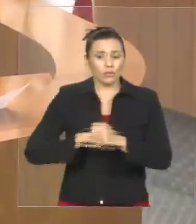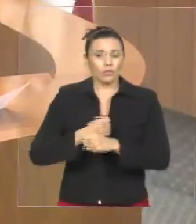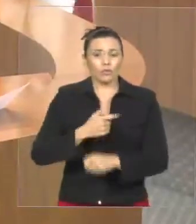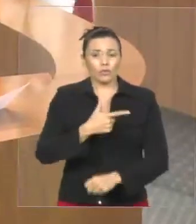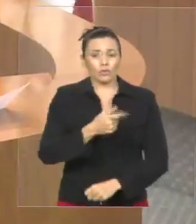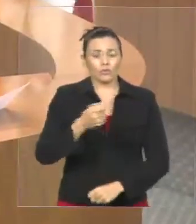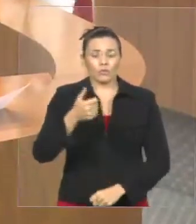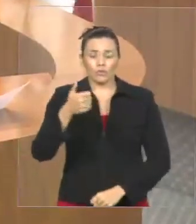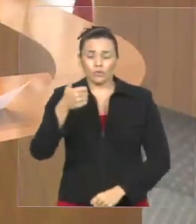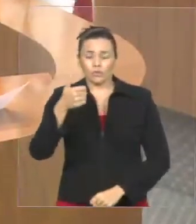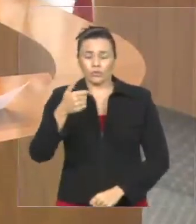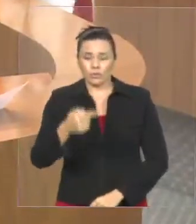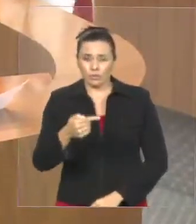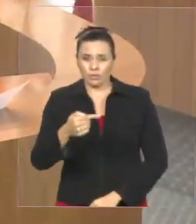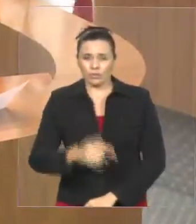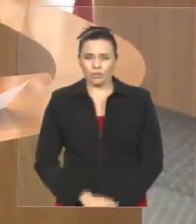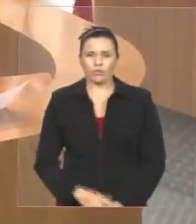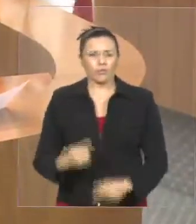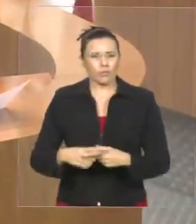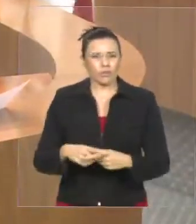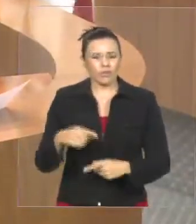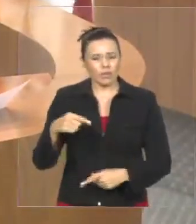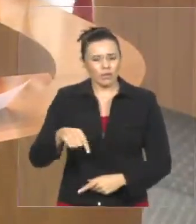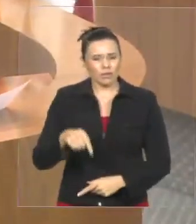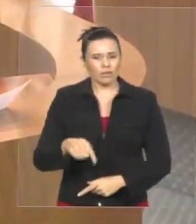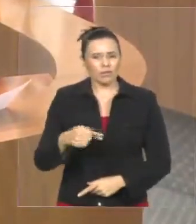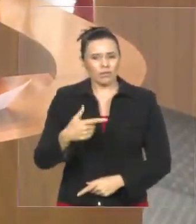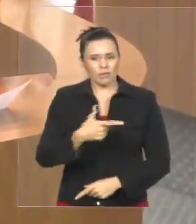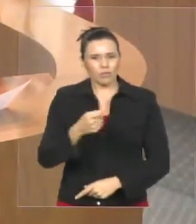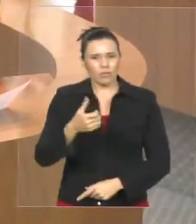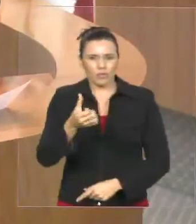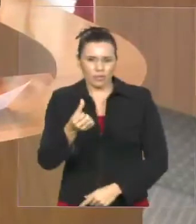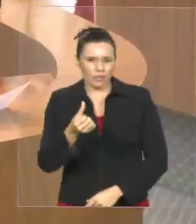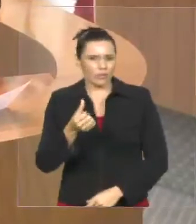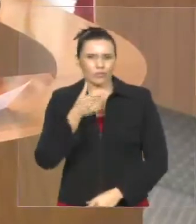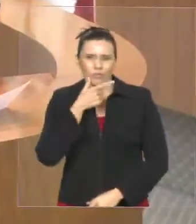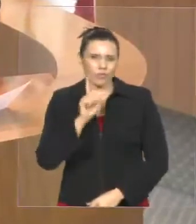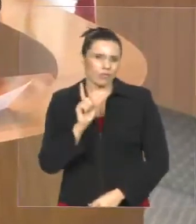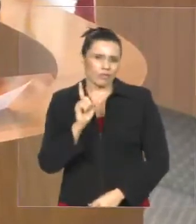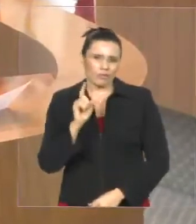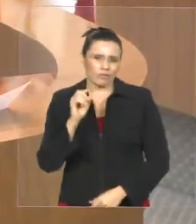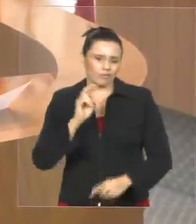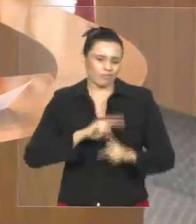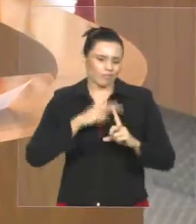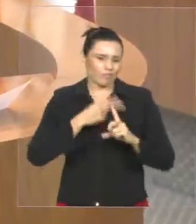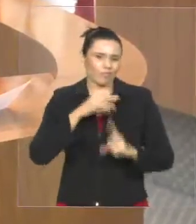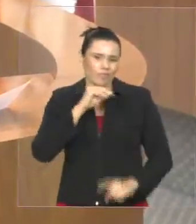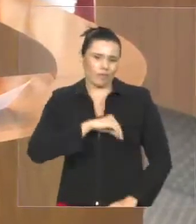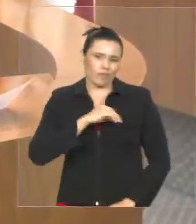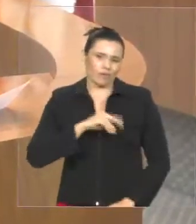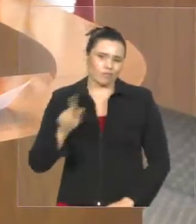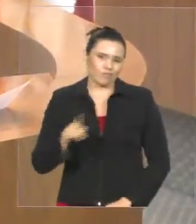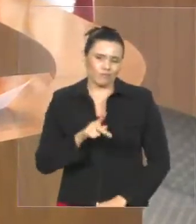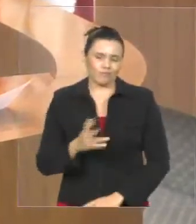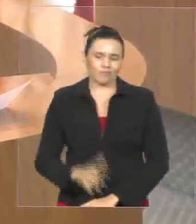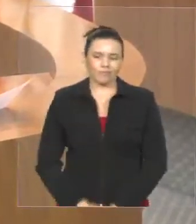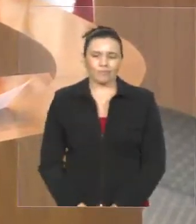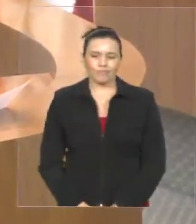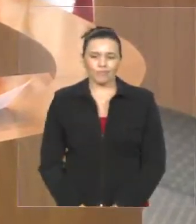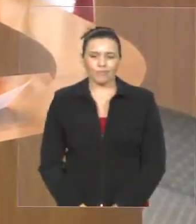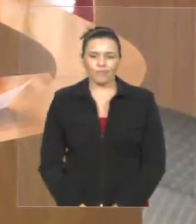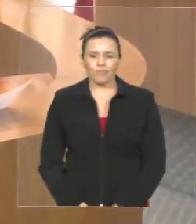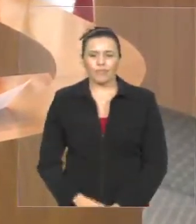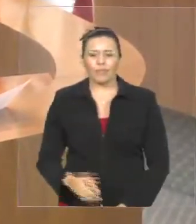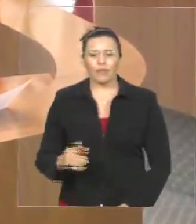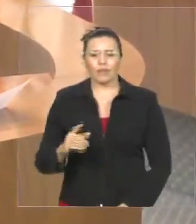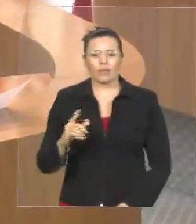fazê-lo. A ampliação de jornada de professores, só neste próximo ano serão 1.000 professores